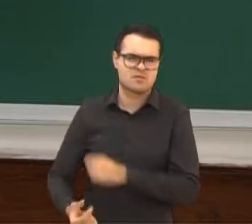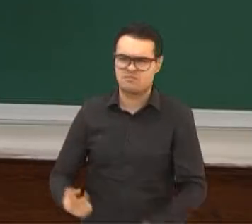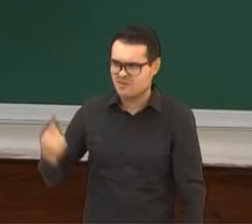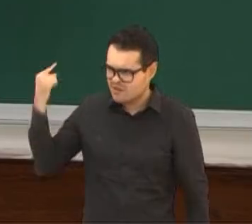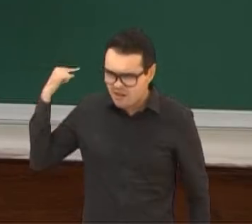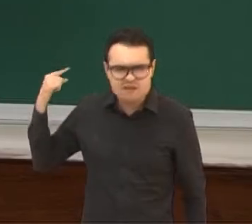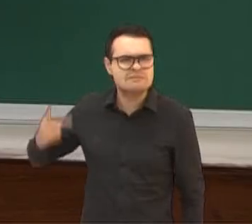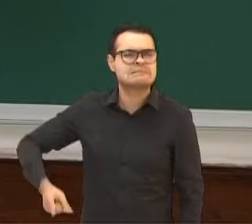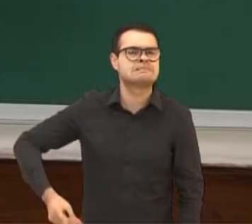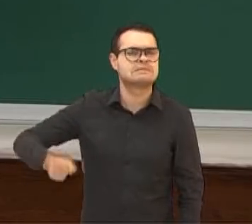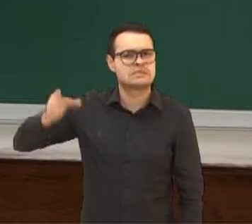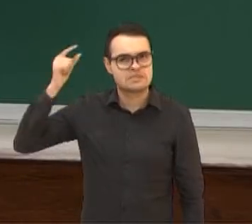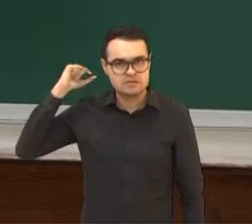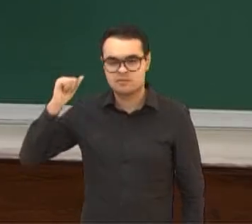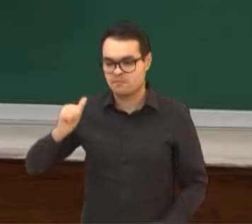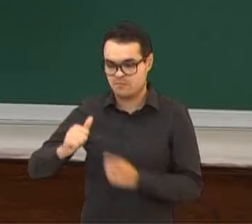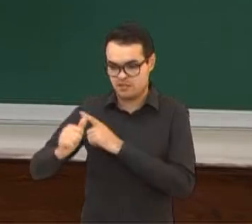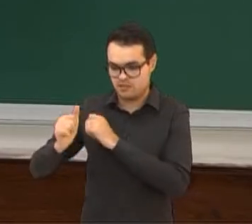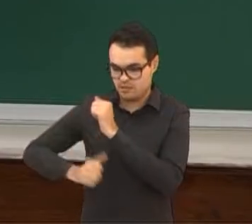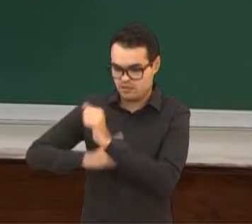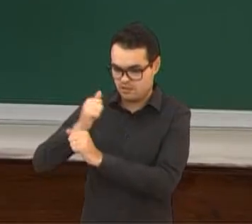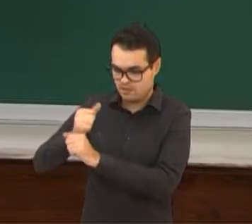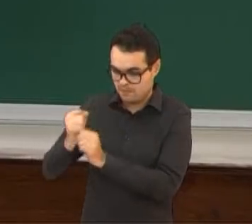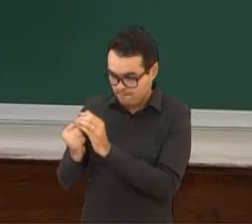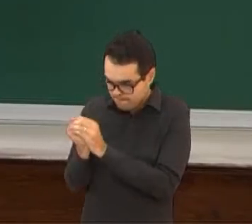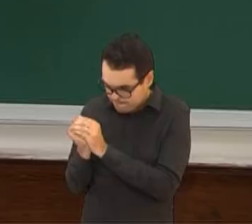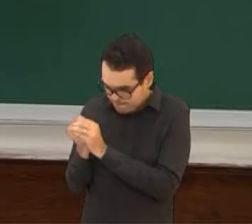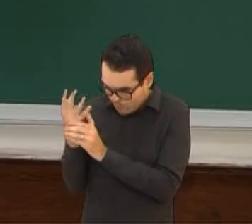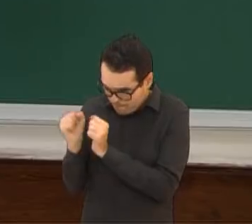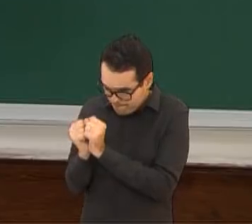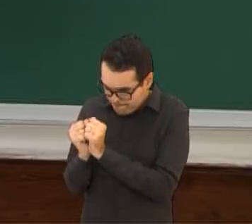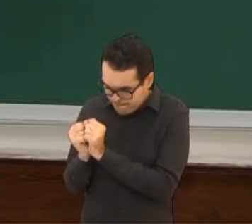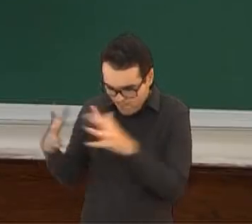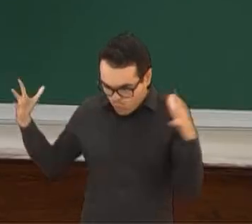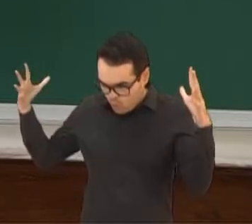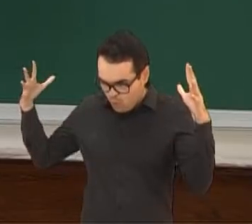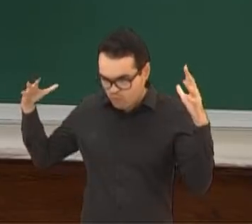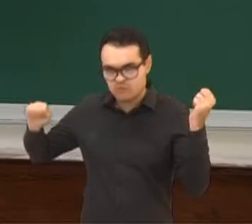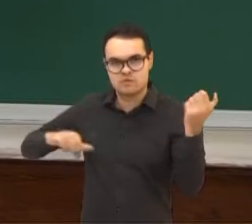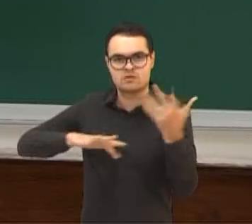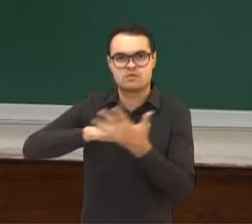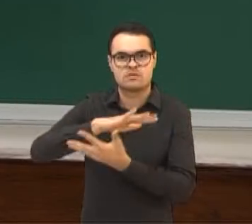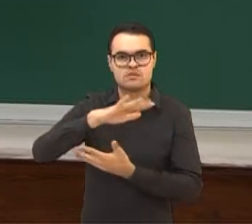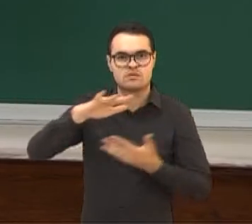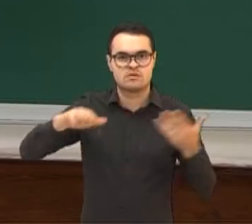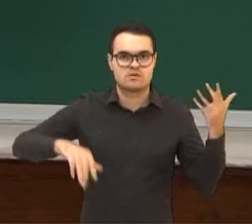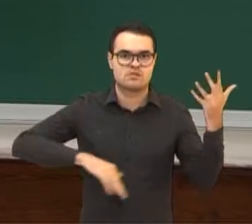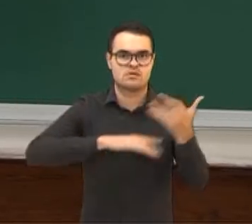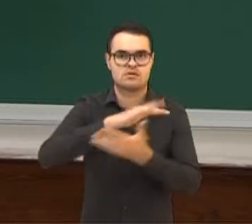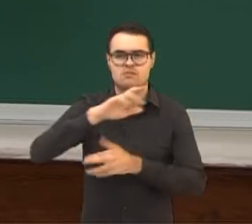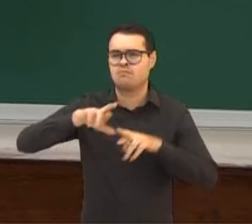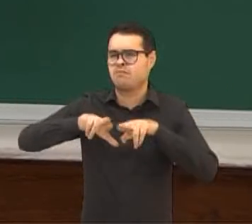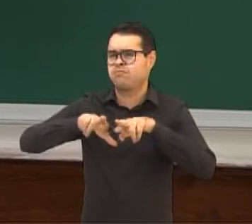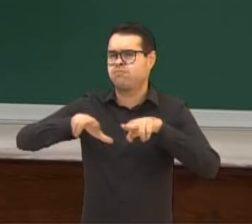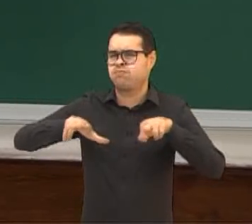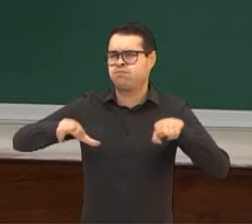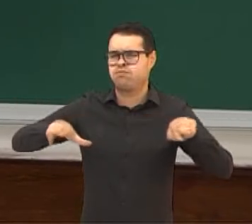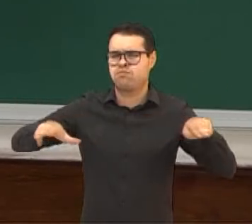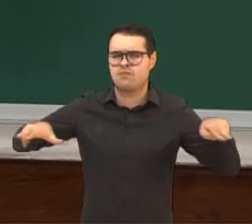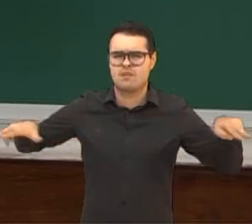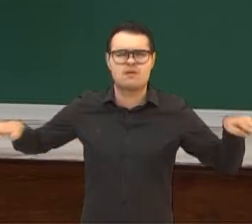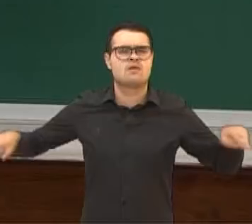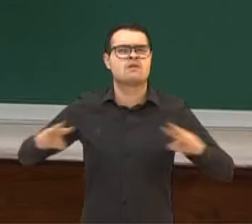do Big Bang, a matéria vem se transformando. Então, a gente não cria matéria, ela se transforma nas múltiplas formas que a gente